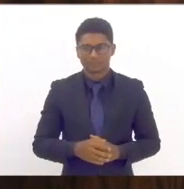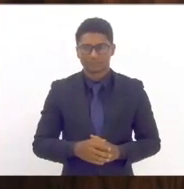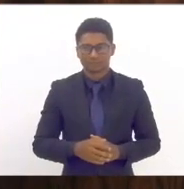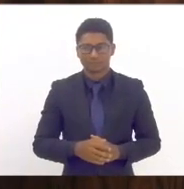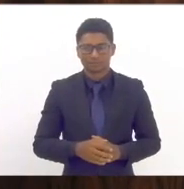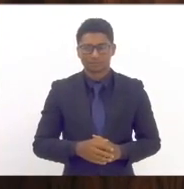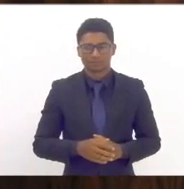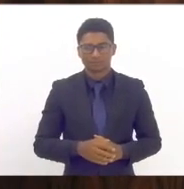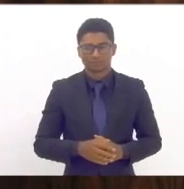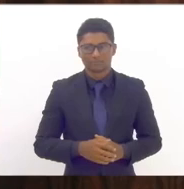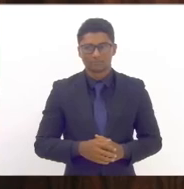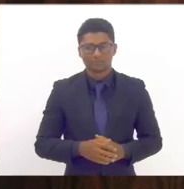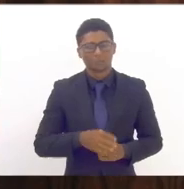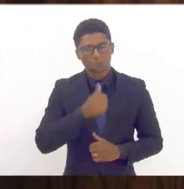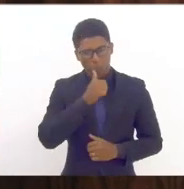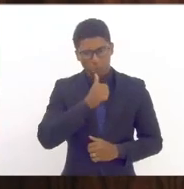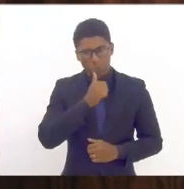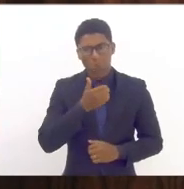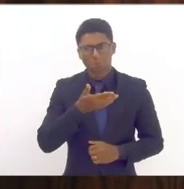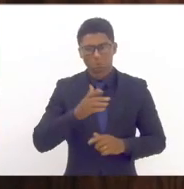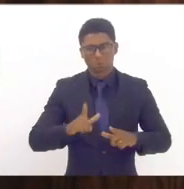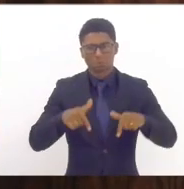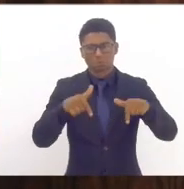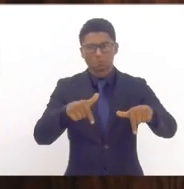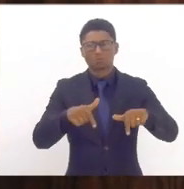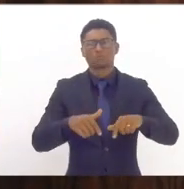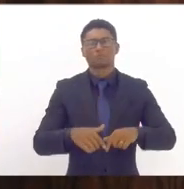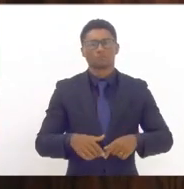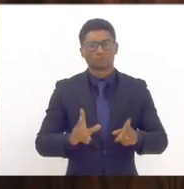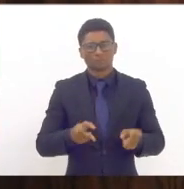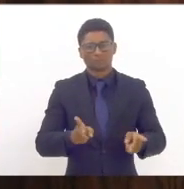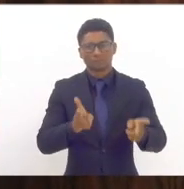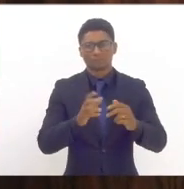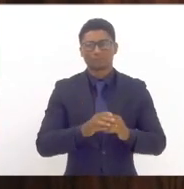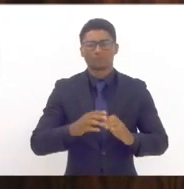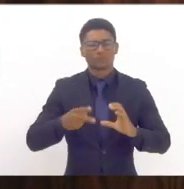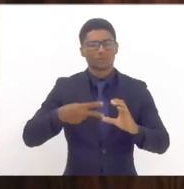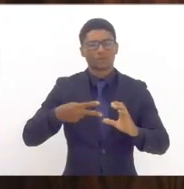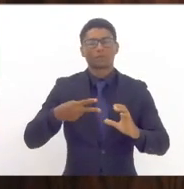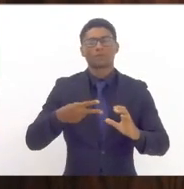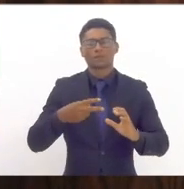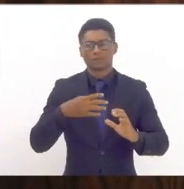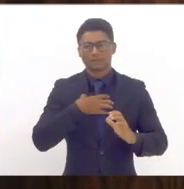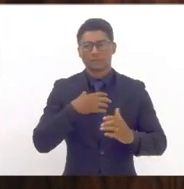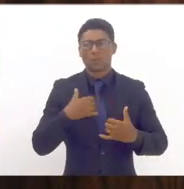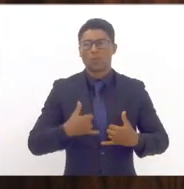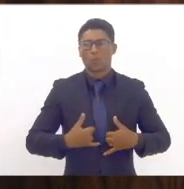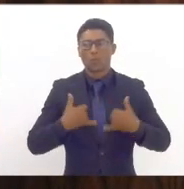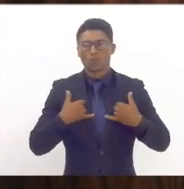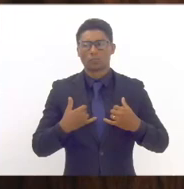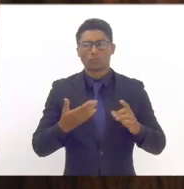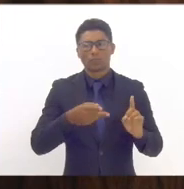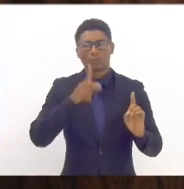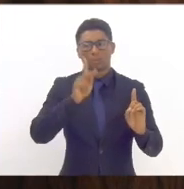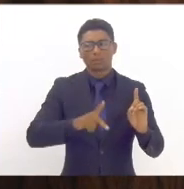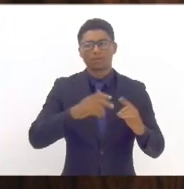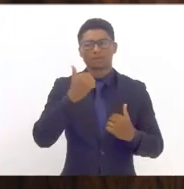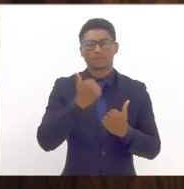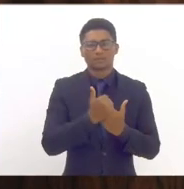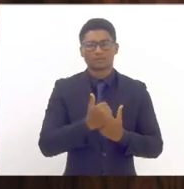impondo, uma mulher atuante, e a Câmara tem muito orgulho de ter Tânia Bastos como